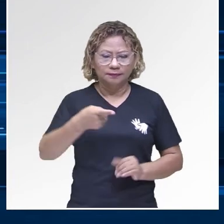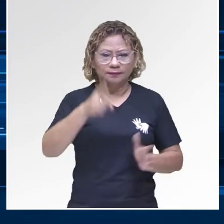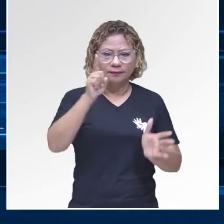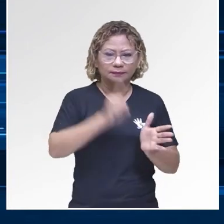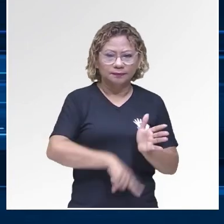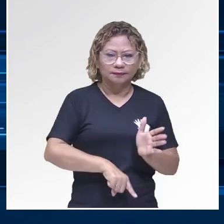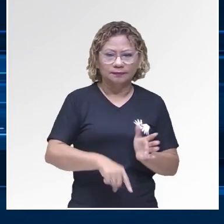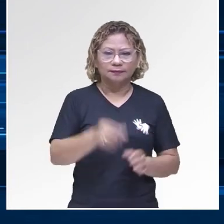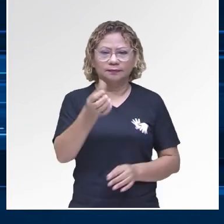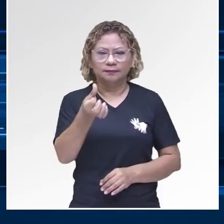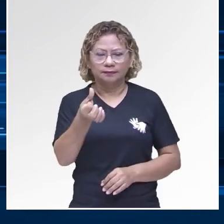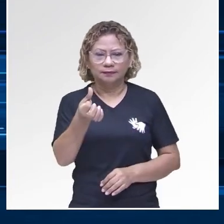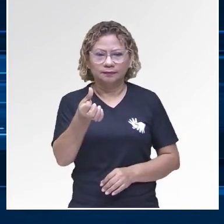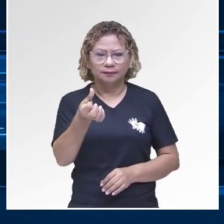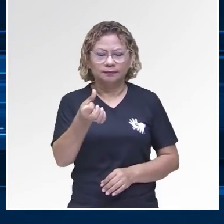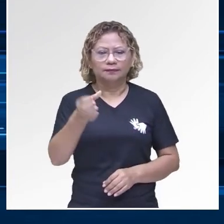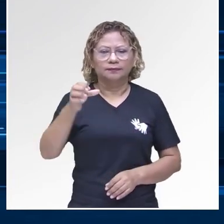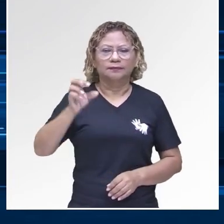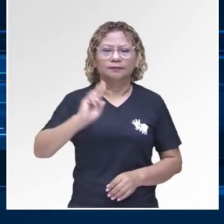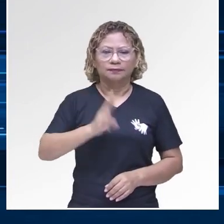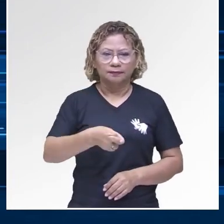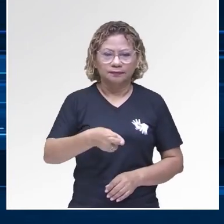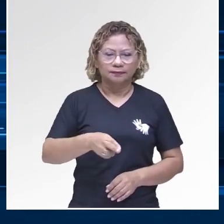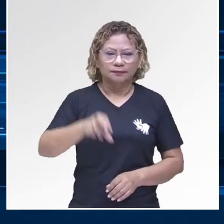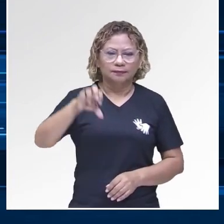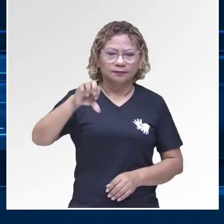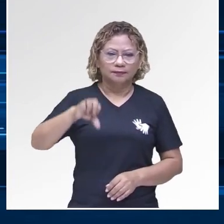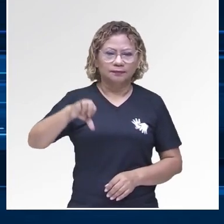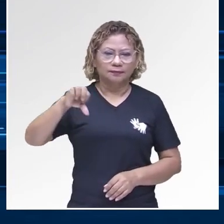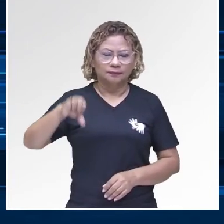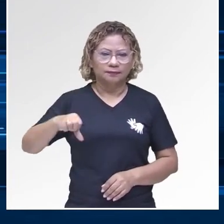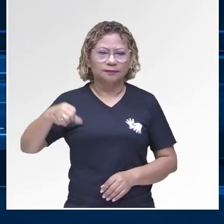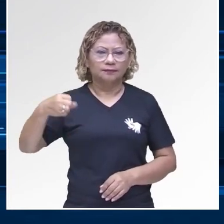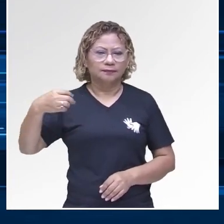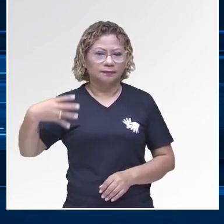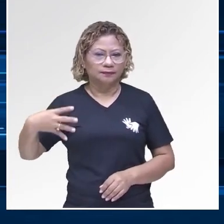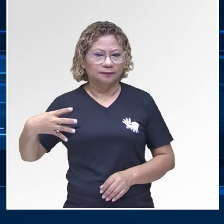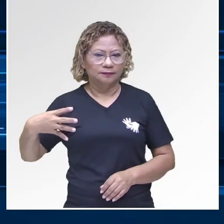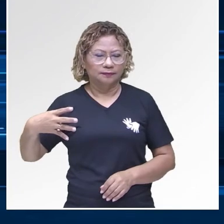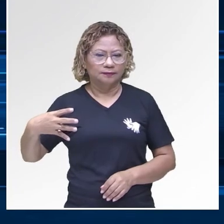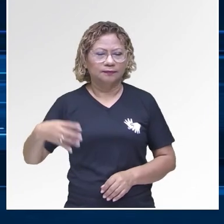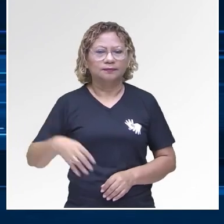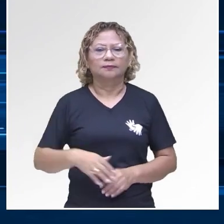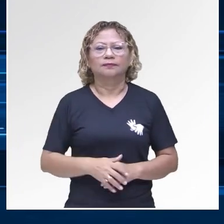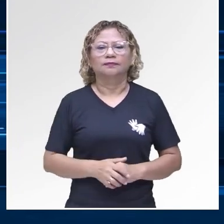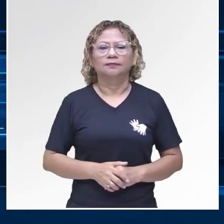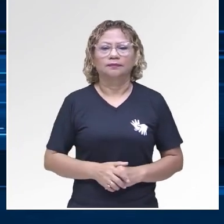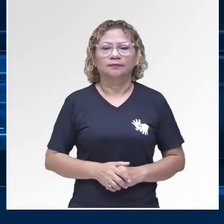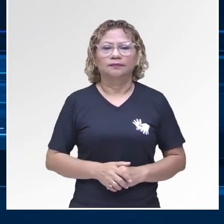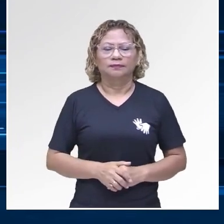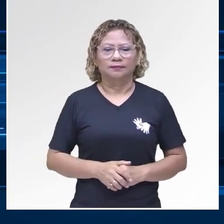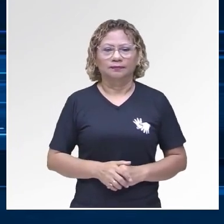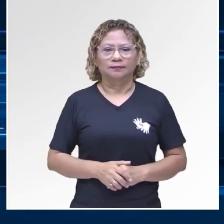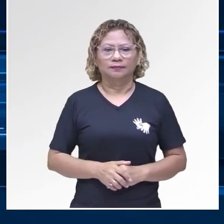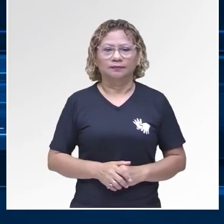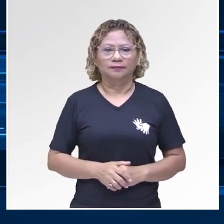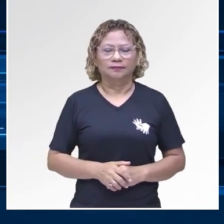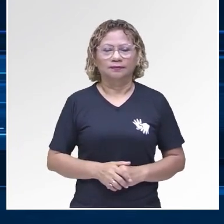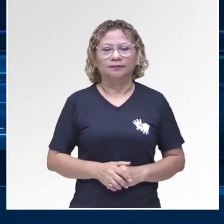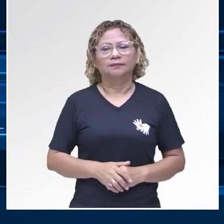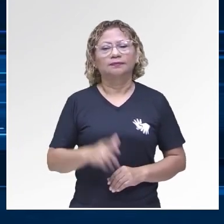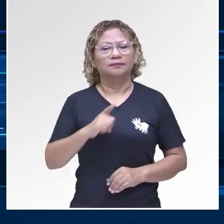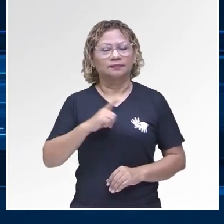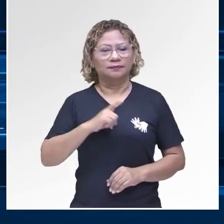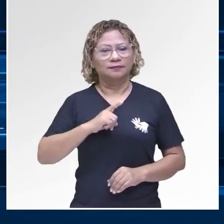vai dar 994, né? Porque 994 mais 6, que é o resto, vai dar quem? O 1000.